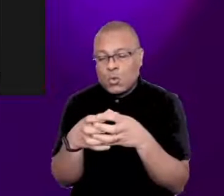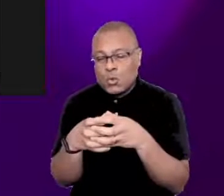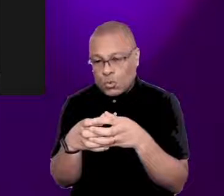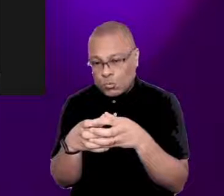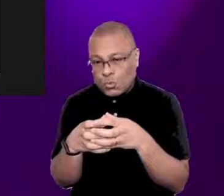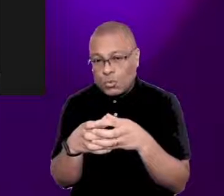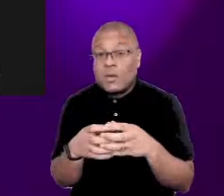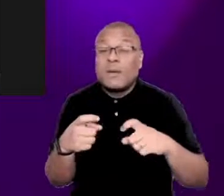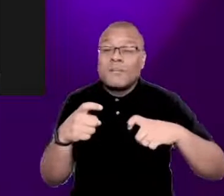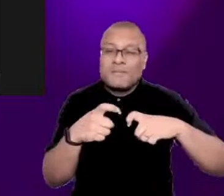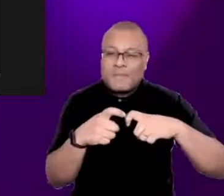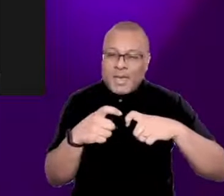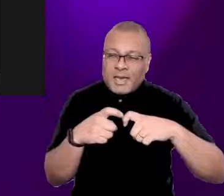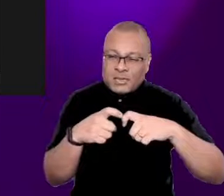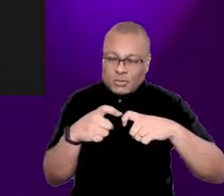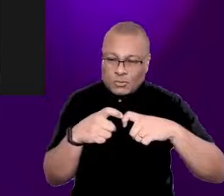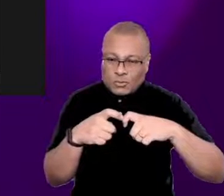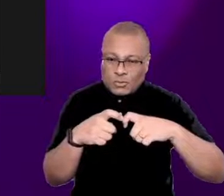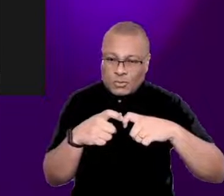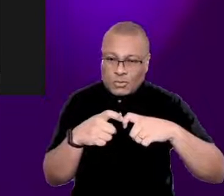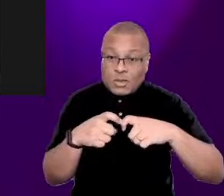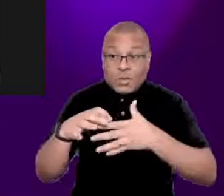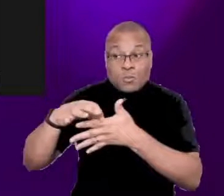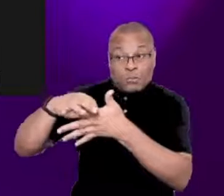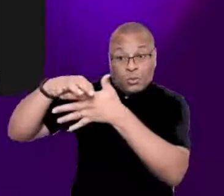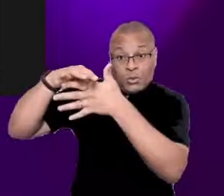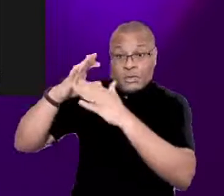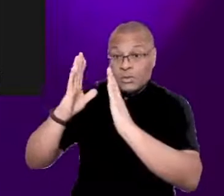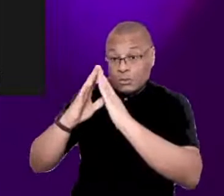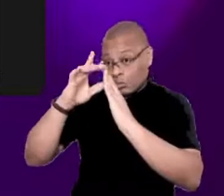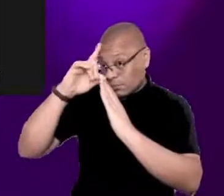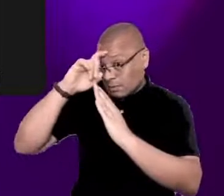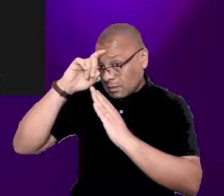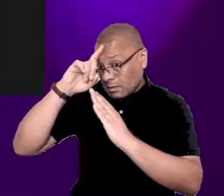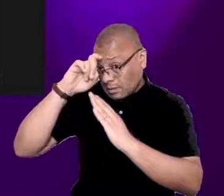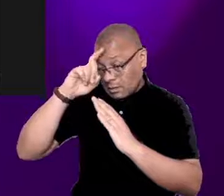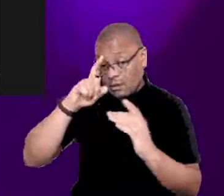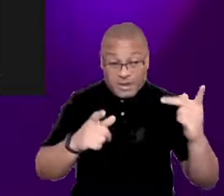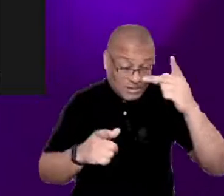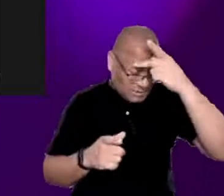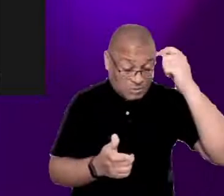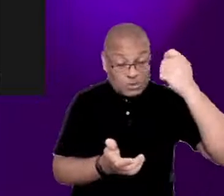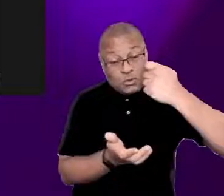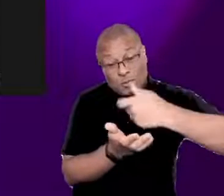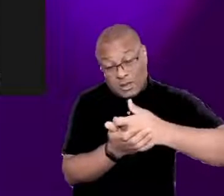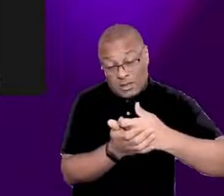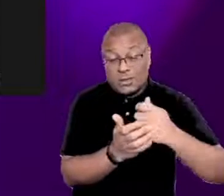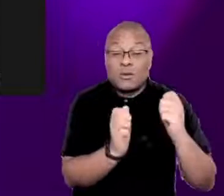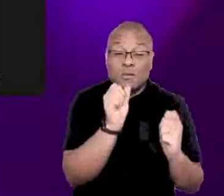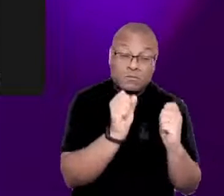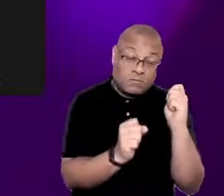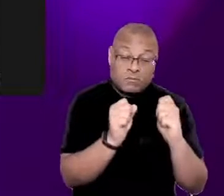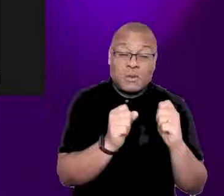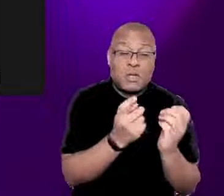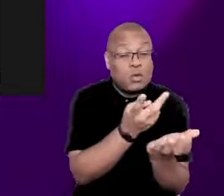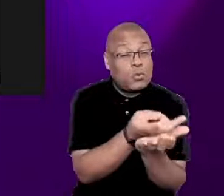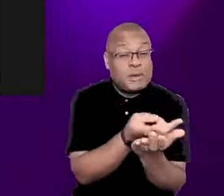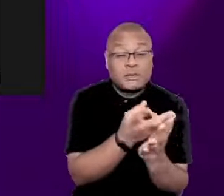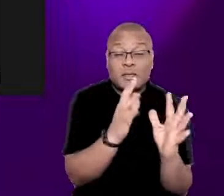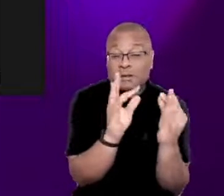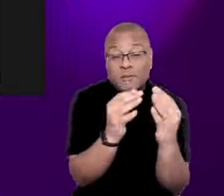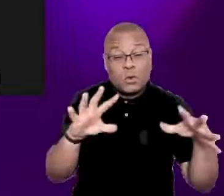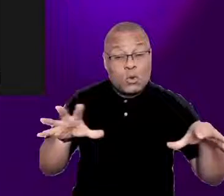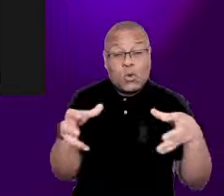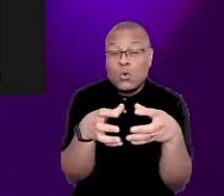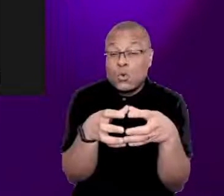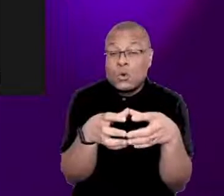time clínico para alta liderança do hospital, com os pagadores, com a indústria e, fundamentalmente, com o paciente e com a família. Então,